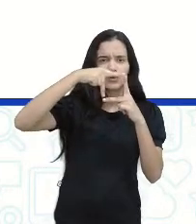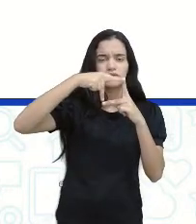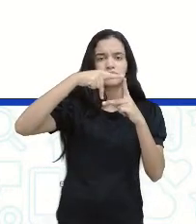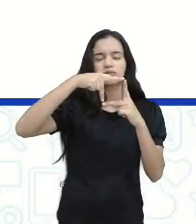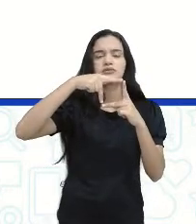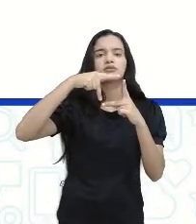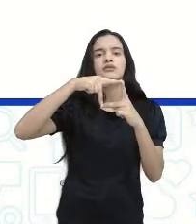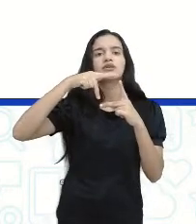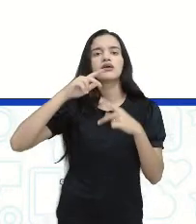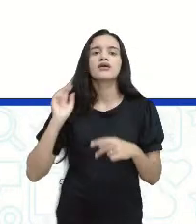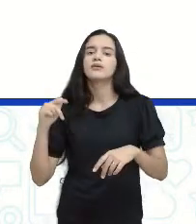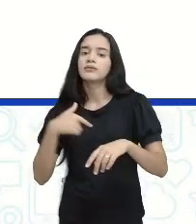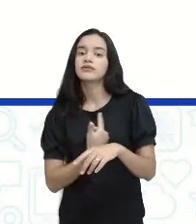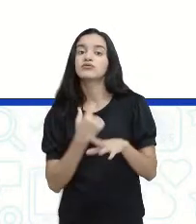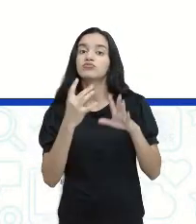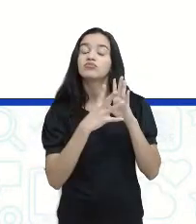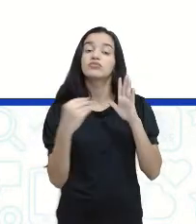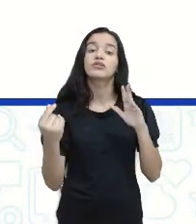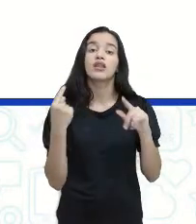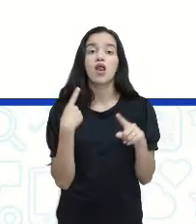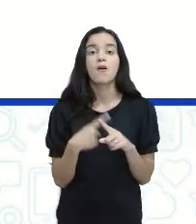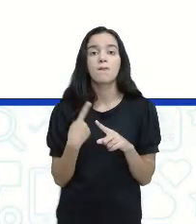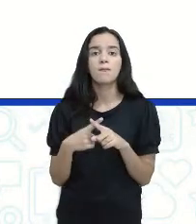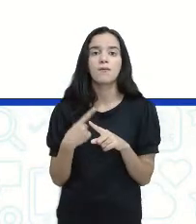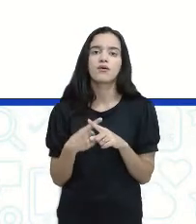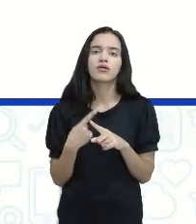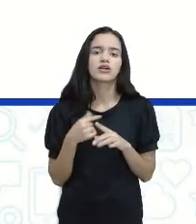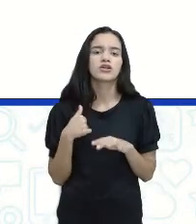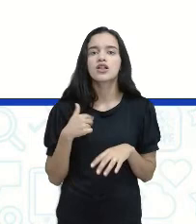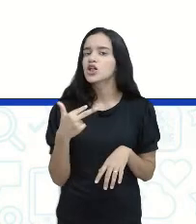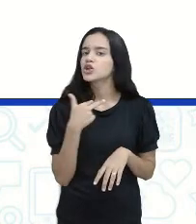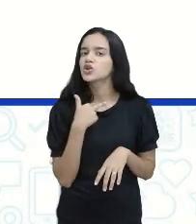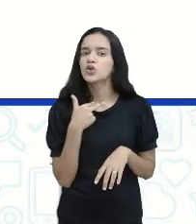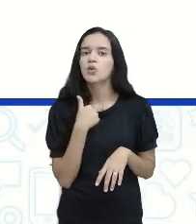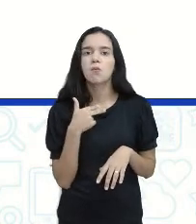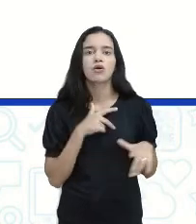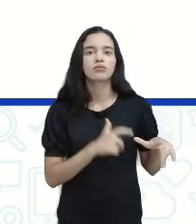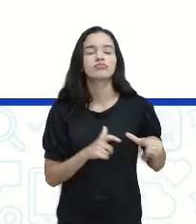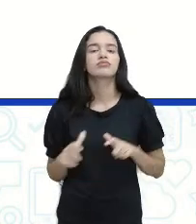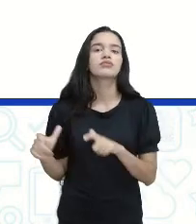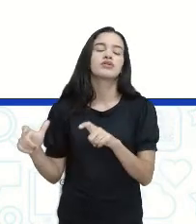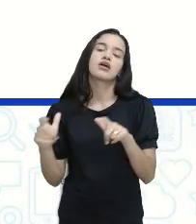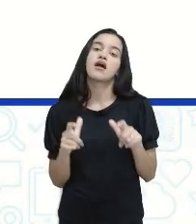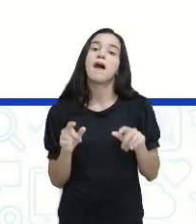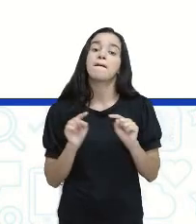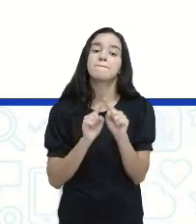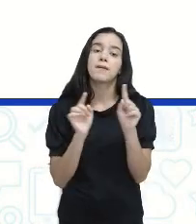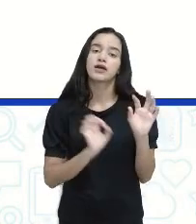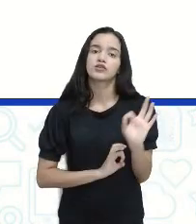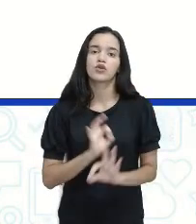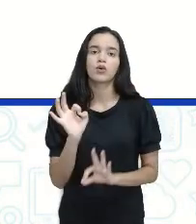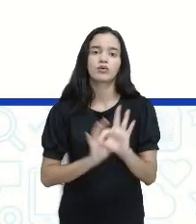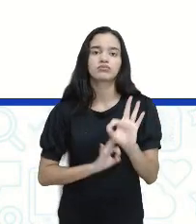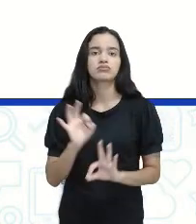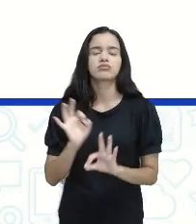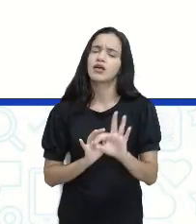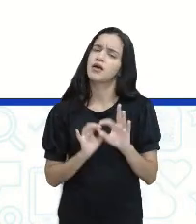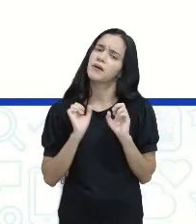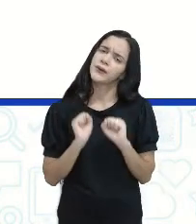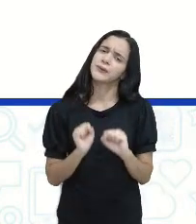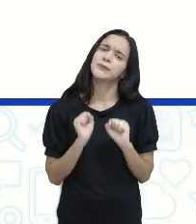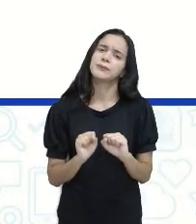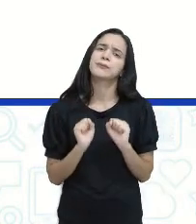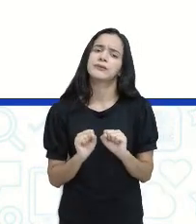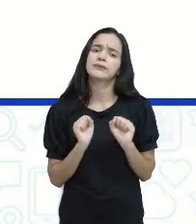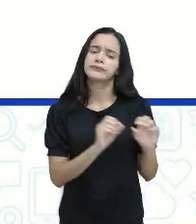está dando para a gente o modelo, porque às vezes eles não podem tirar do lugar, mas a arrumação do que tem dentro pode